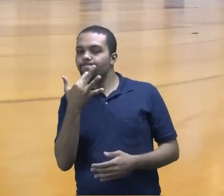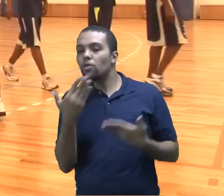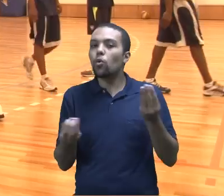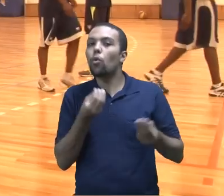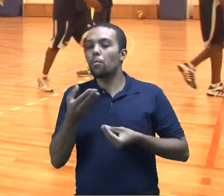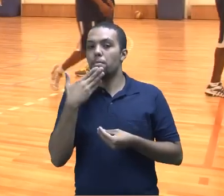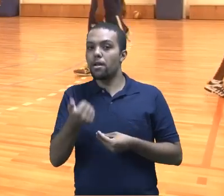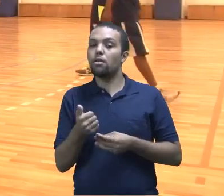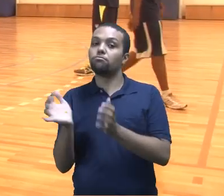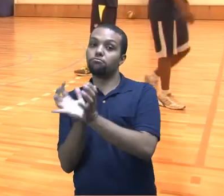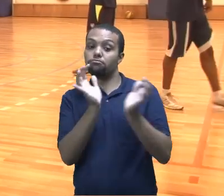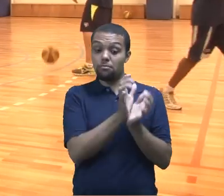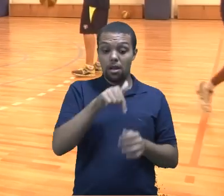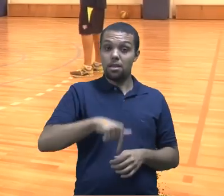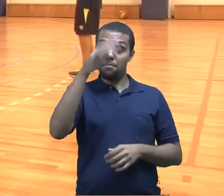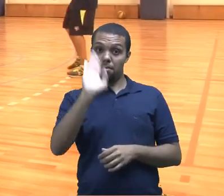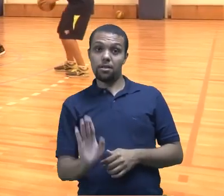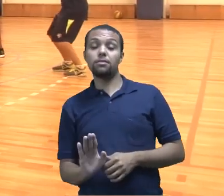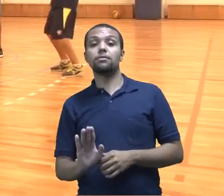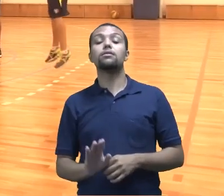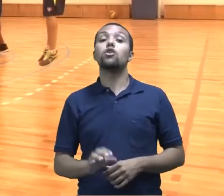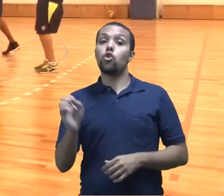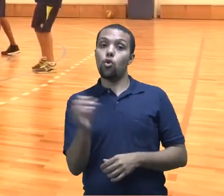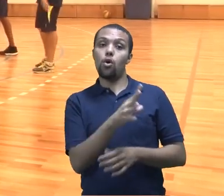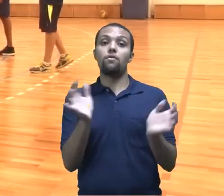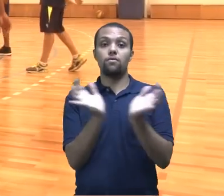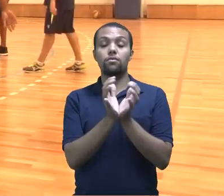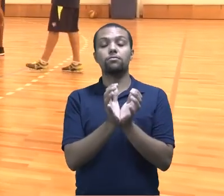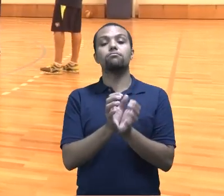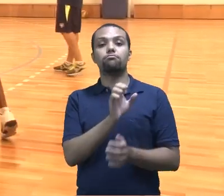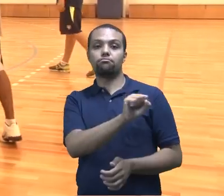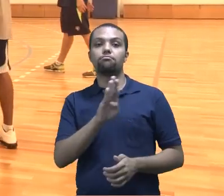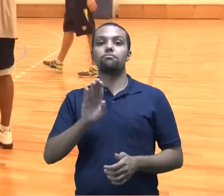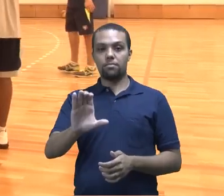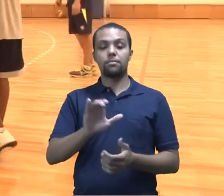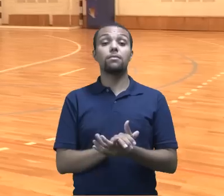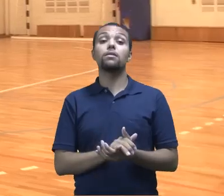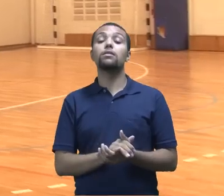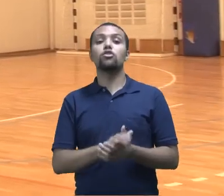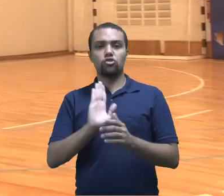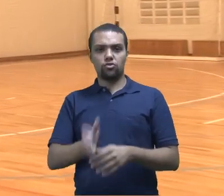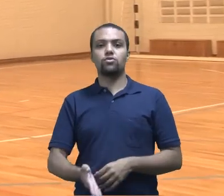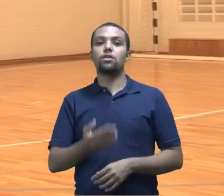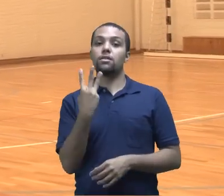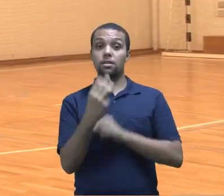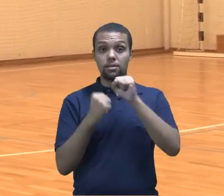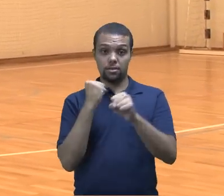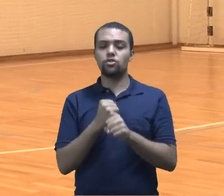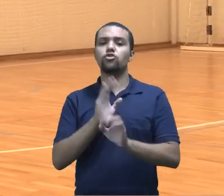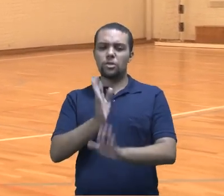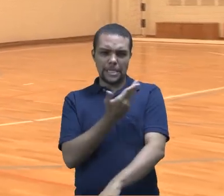vamos conhecer melhor um dos times do Brasil, a nova equipe de basquete de São Bernardo. O time, formado há cerca